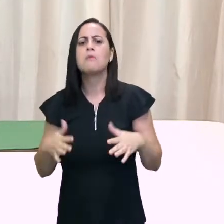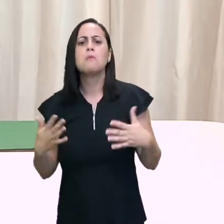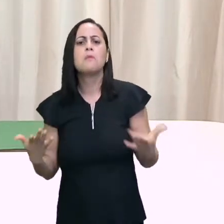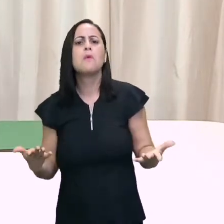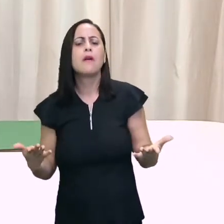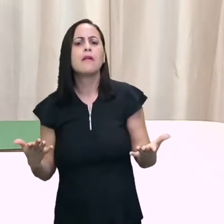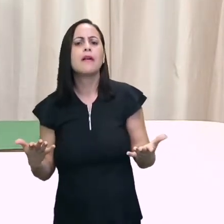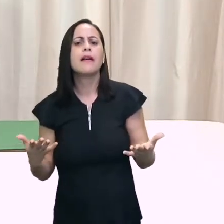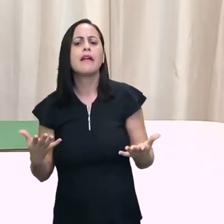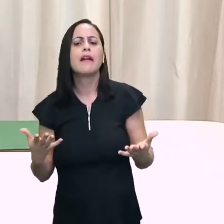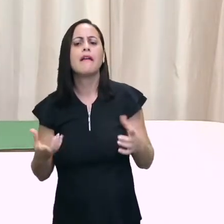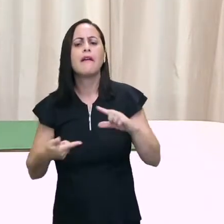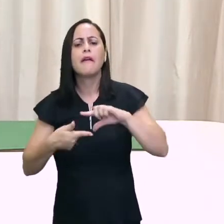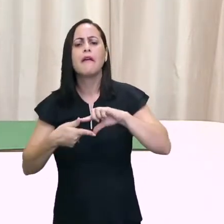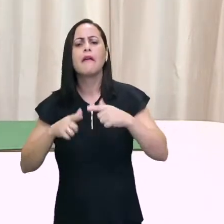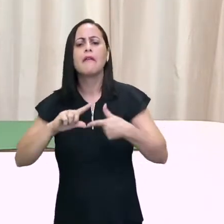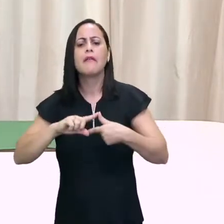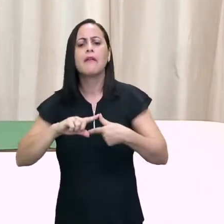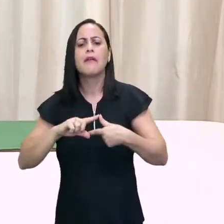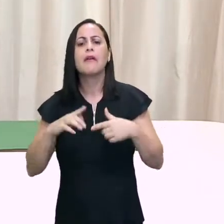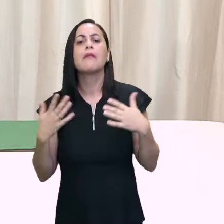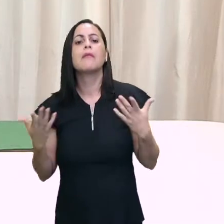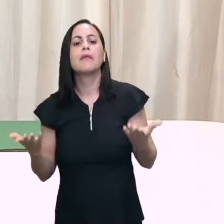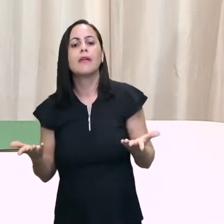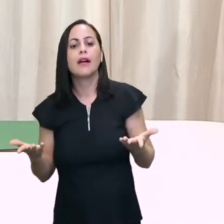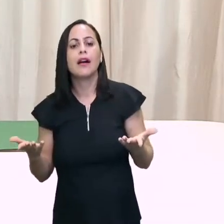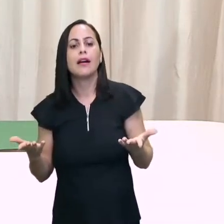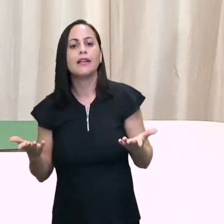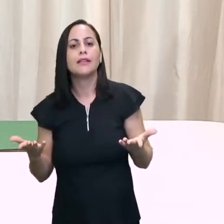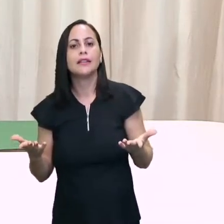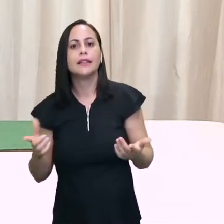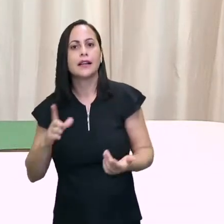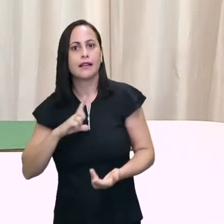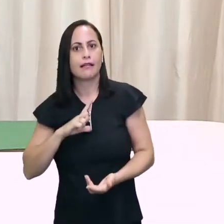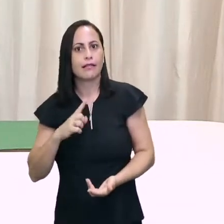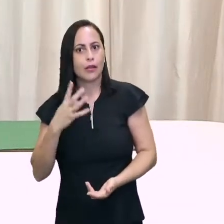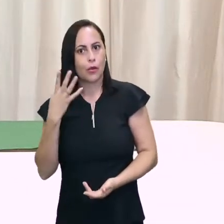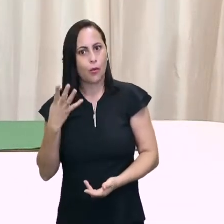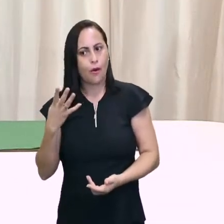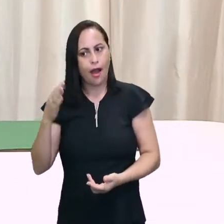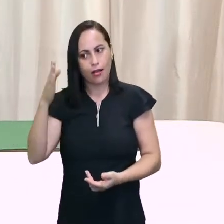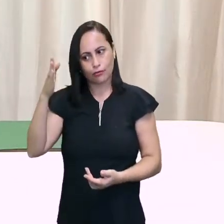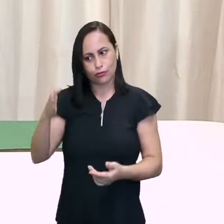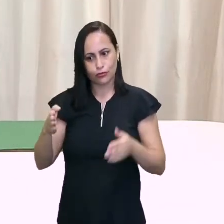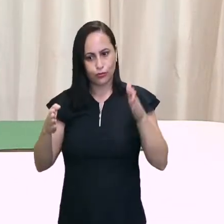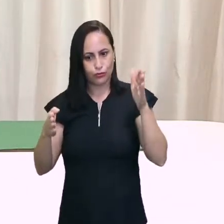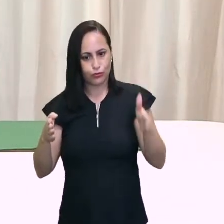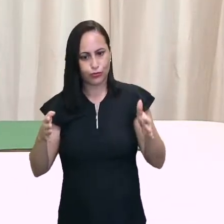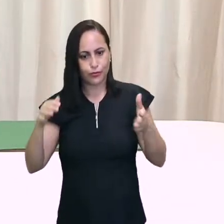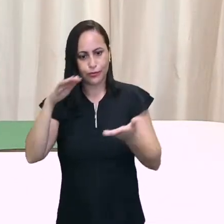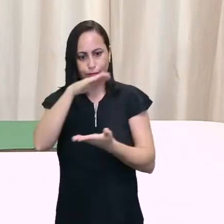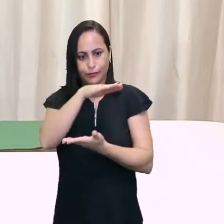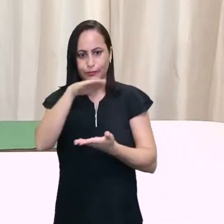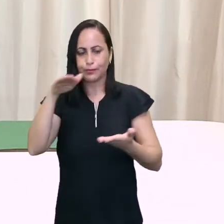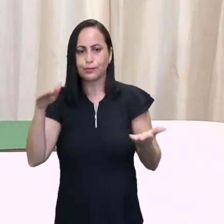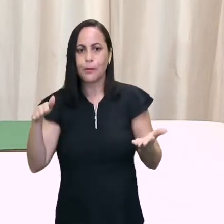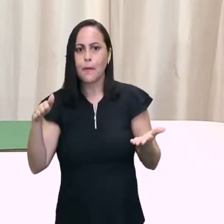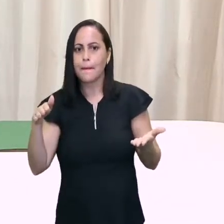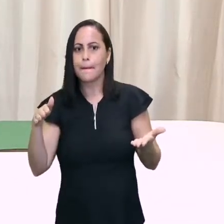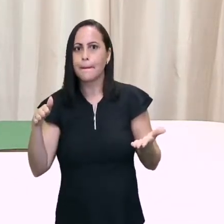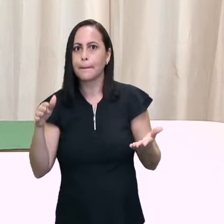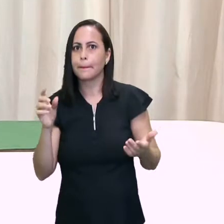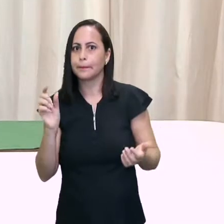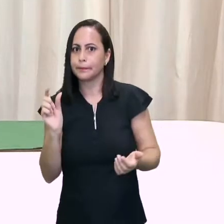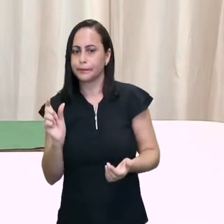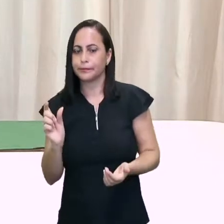o formato? Vou dar outra dica. Quatro lados, dois maiores e